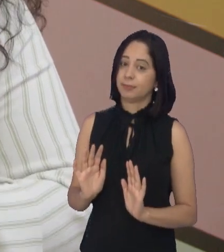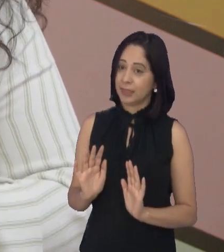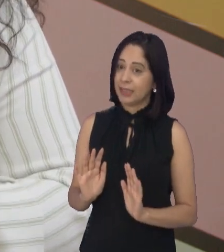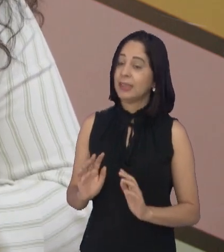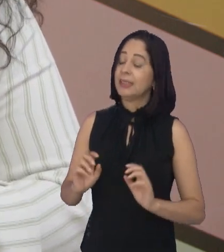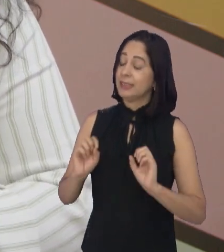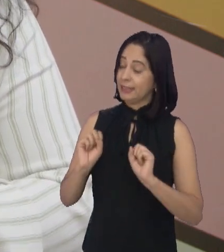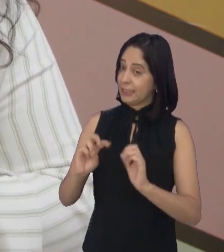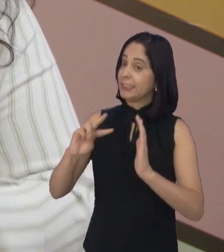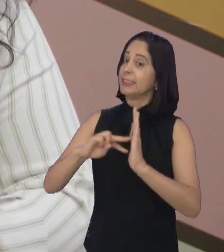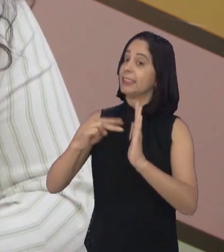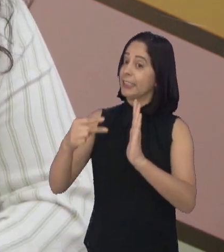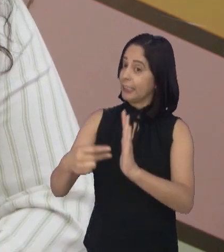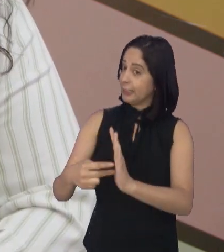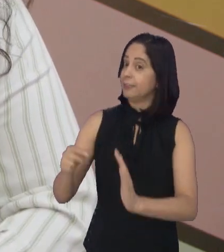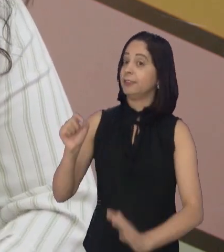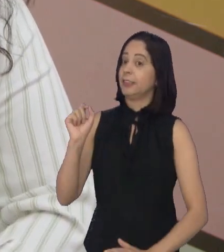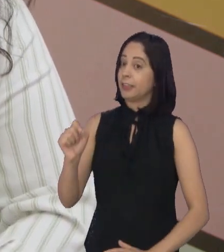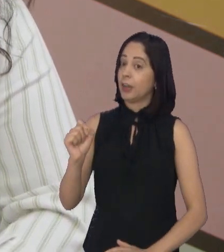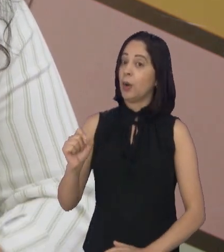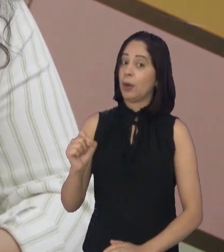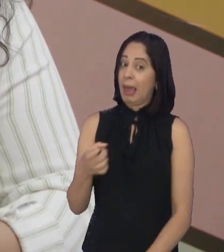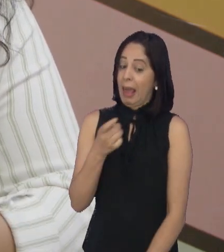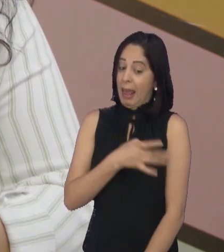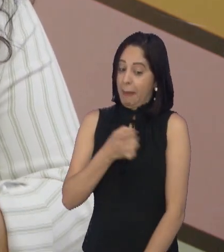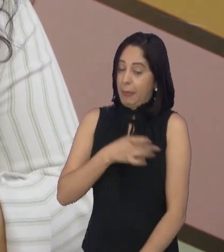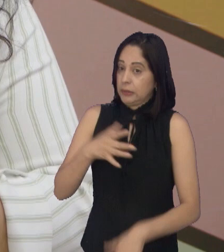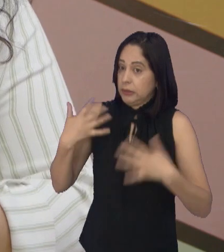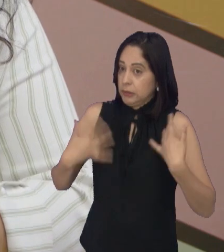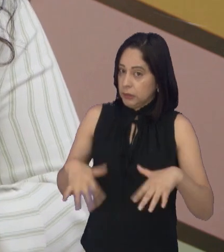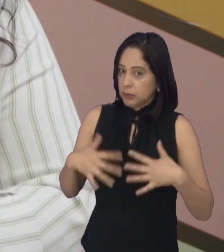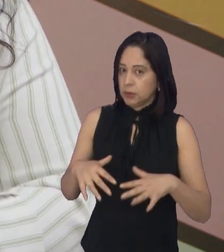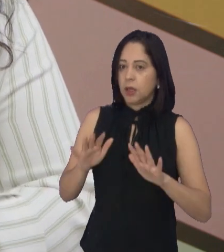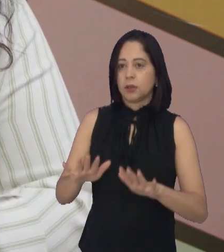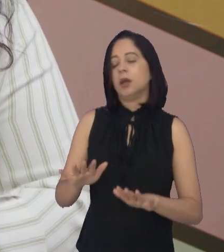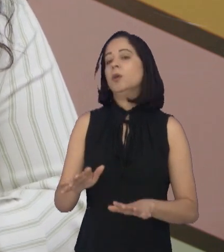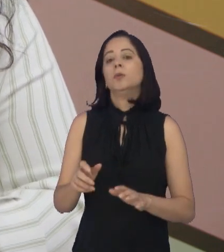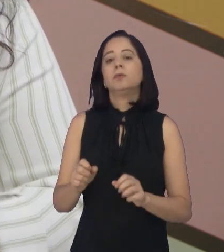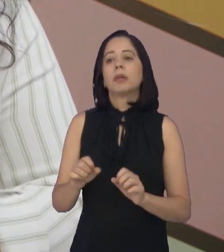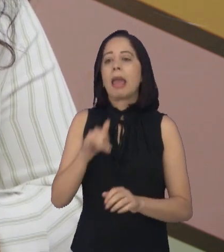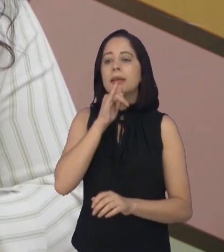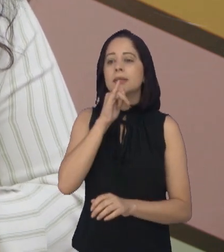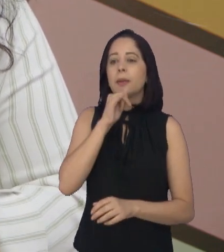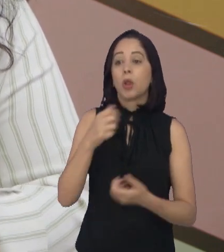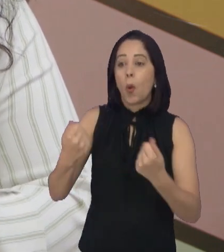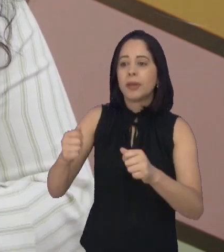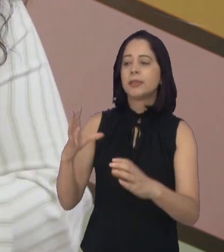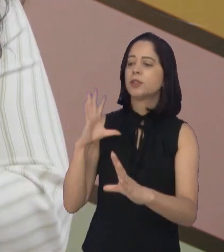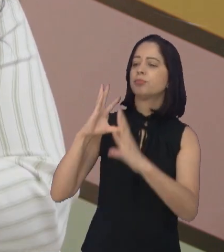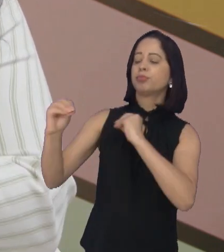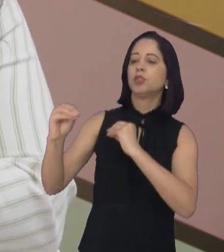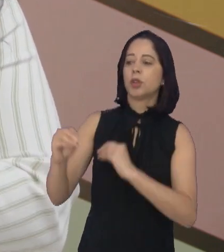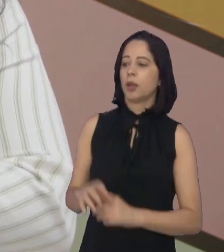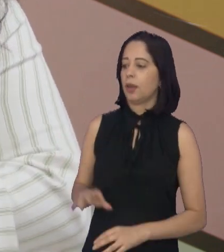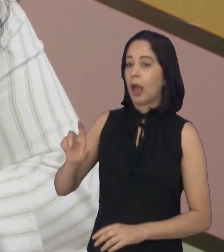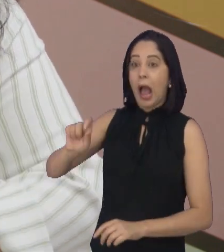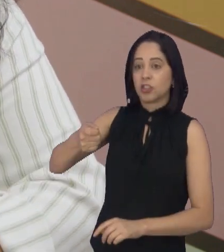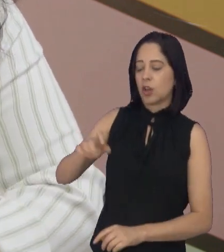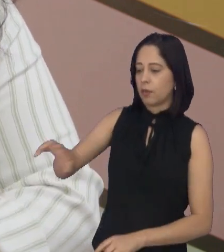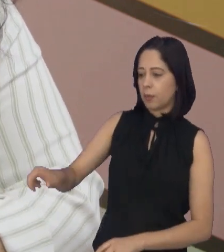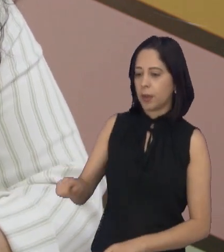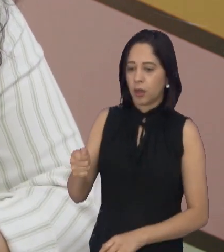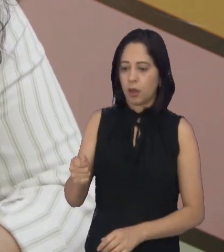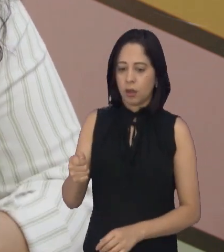aquela situação vai se transformar num medo maior. Então ali, começou a se preparar para dirigir, pegou a chave, começou a reparar que a mão